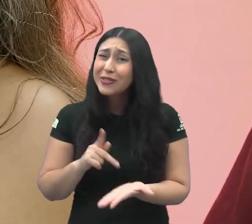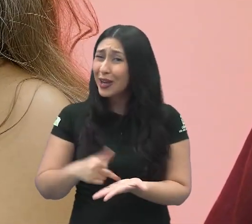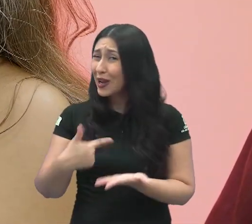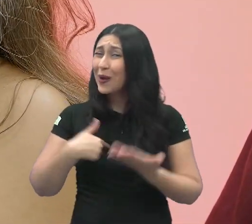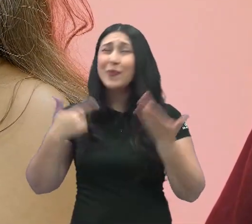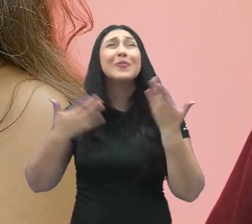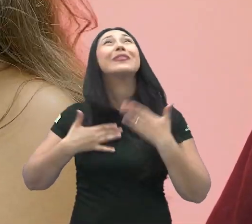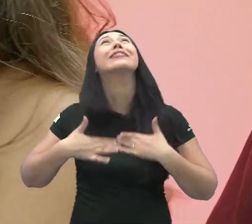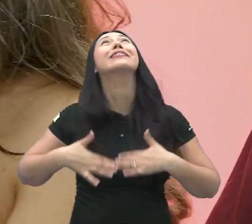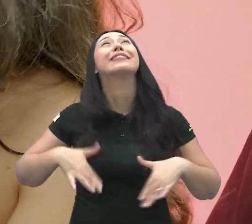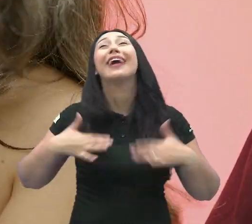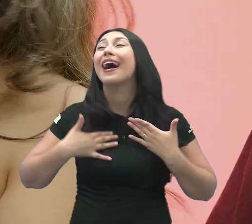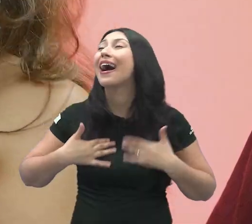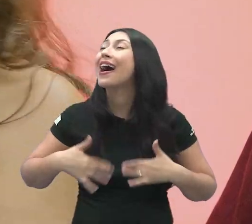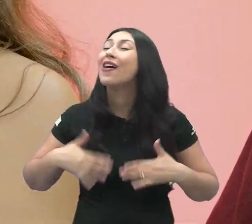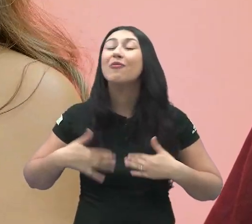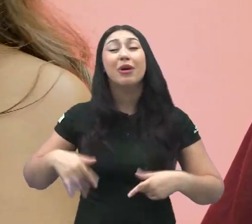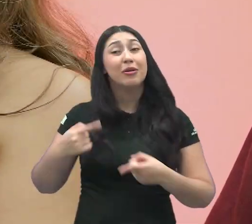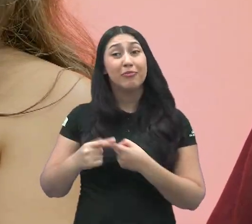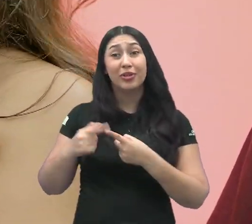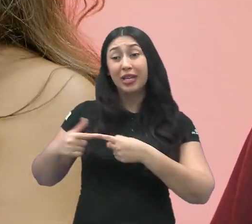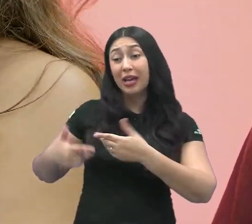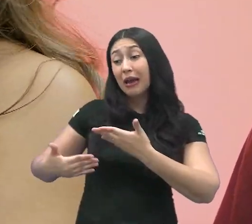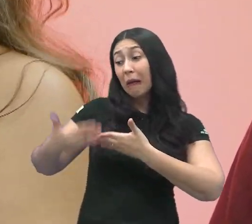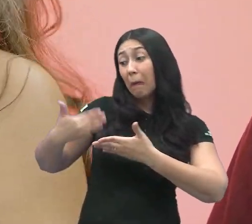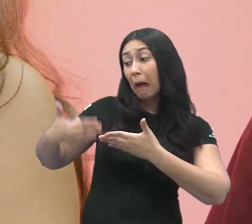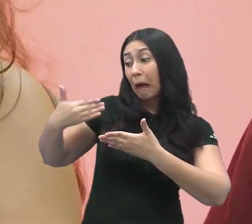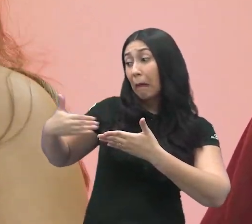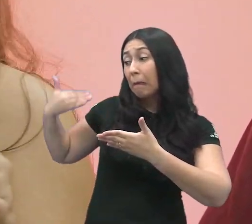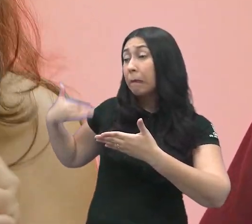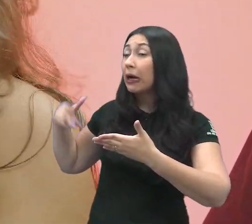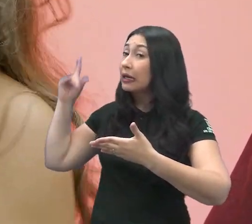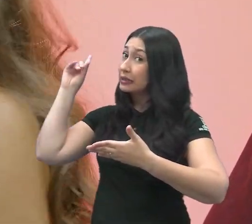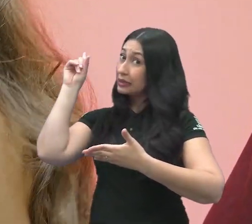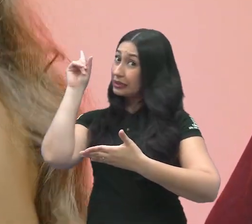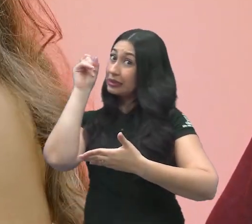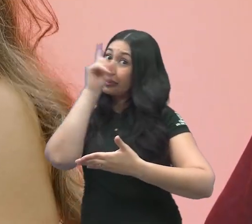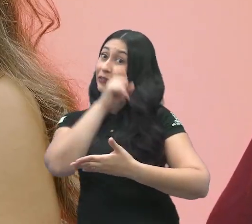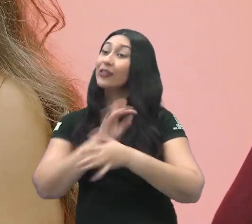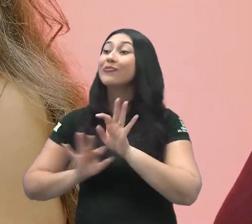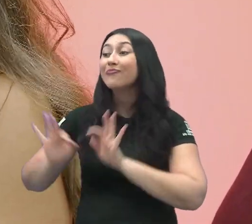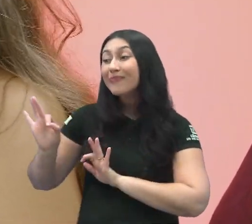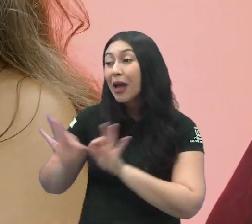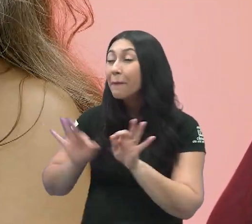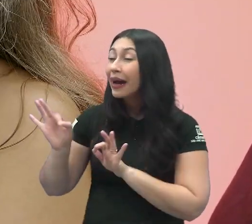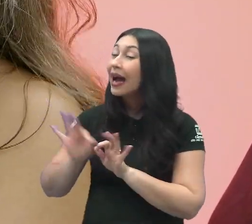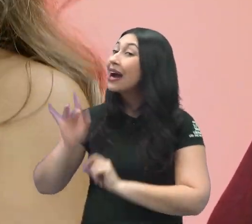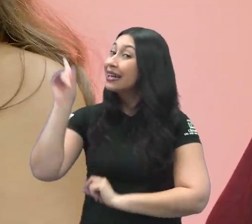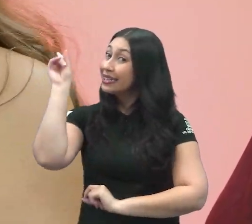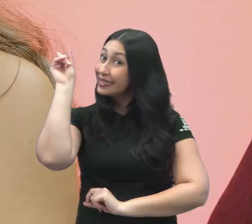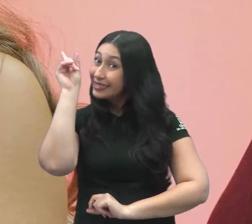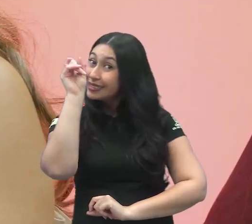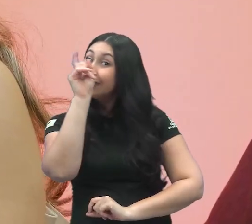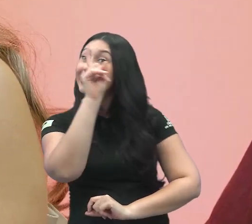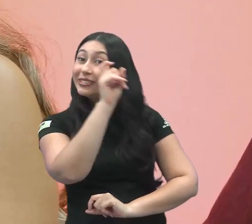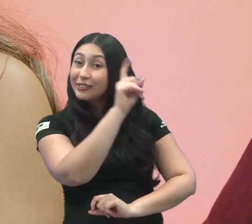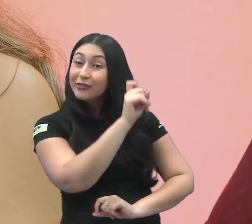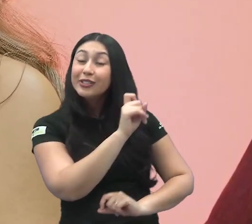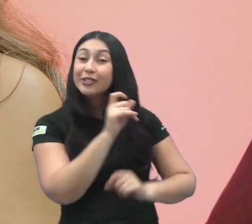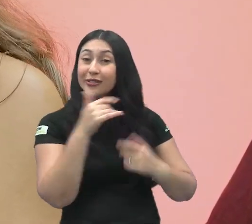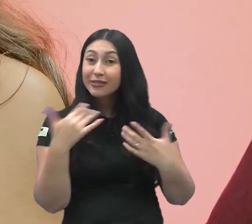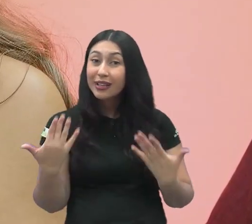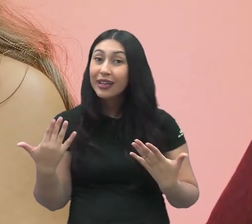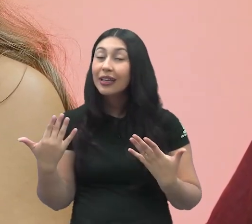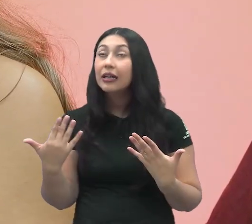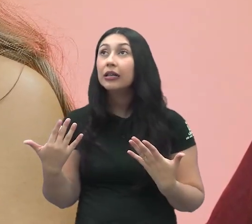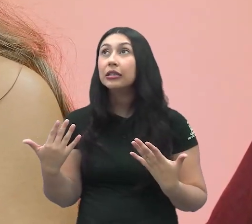muito tranquila, porque o processo mais penoso e doloroso, como todos sabem, é a produção, né? A produção desse trabalho, que já tá